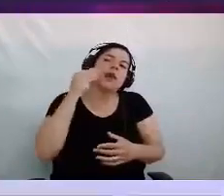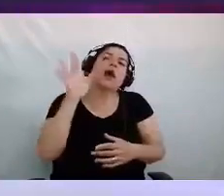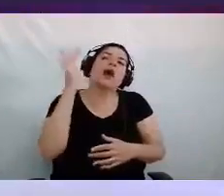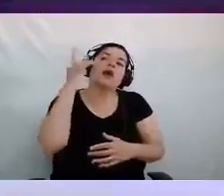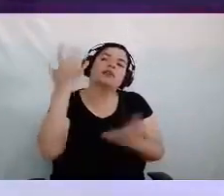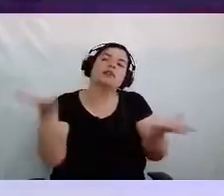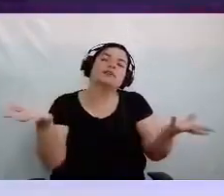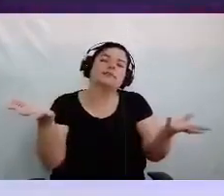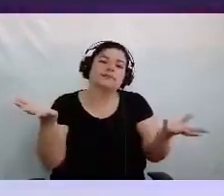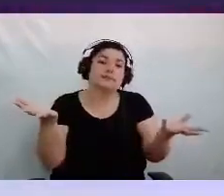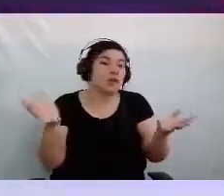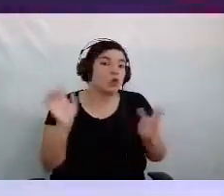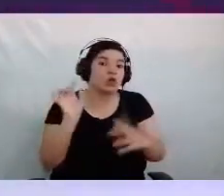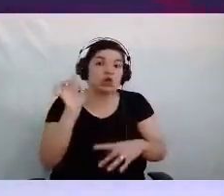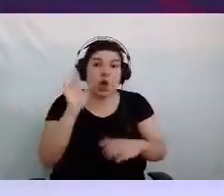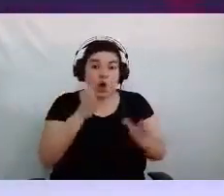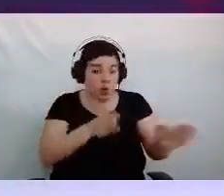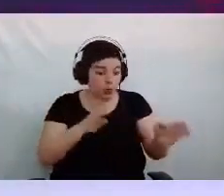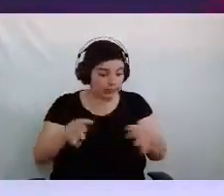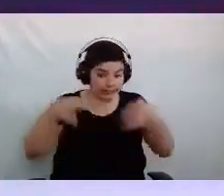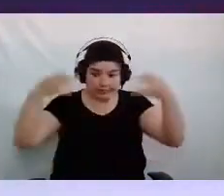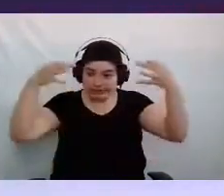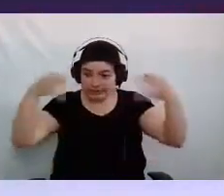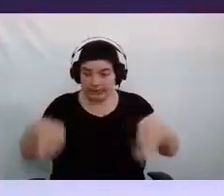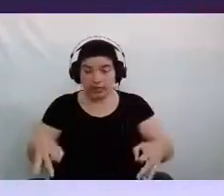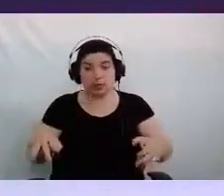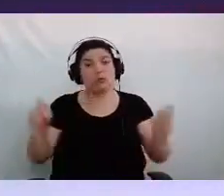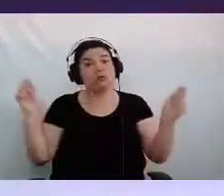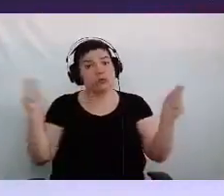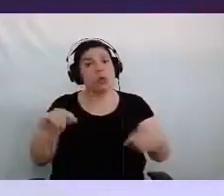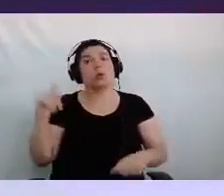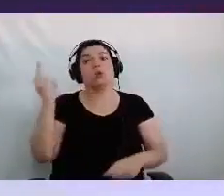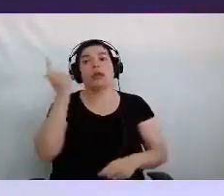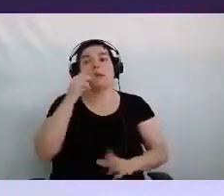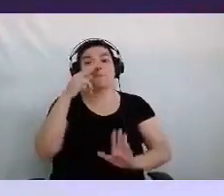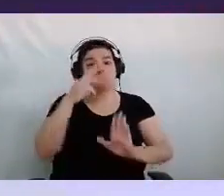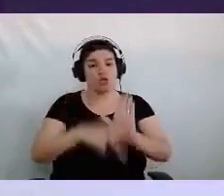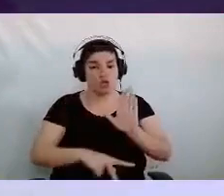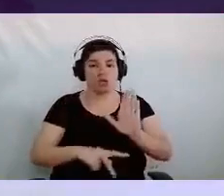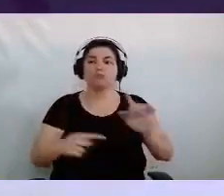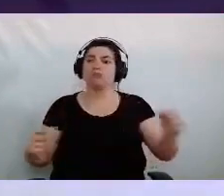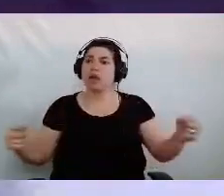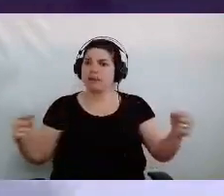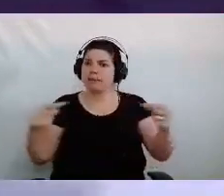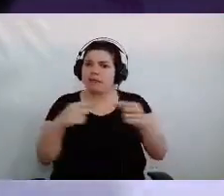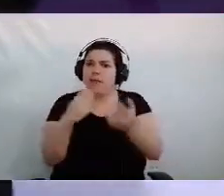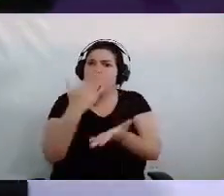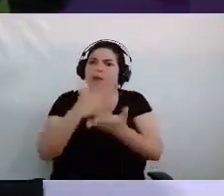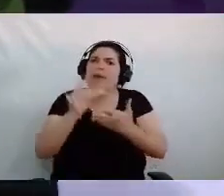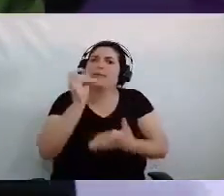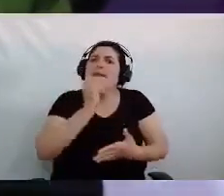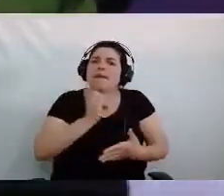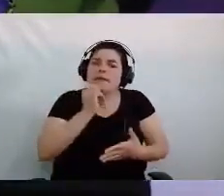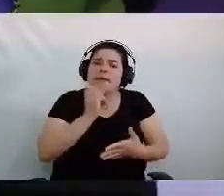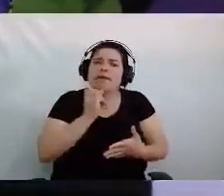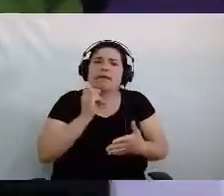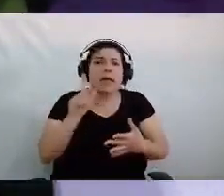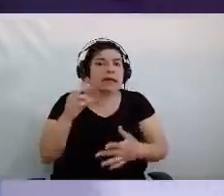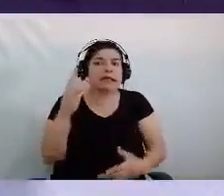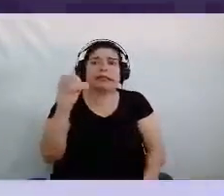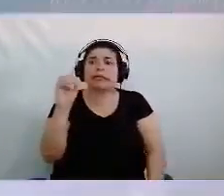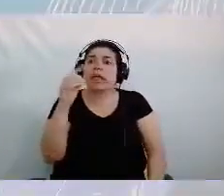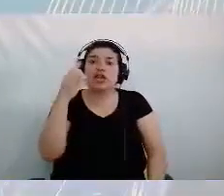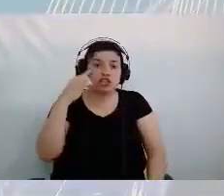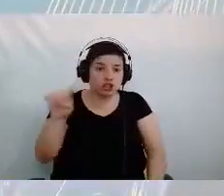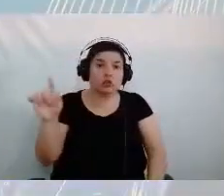gente só precisa se organizar direitinho para colocar esse projeto no ar e conseguir testar. 30 dias era tempo hábil. Só